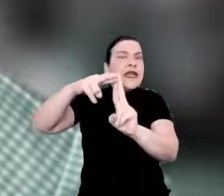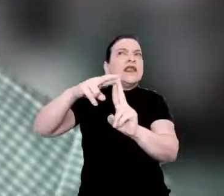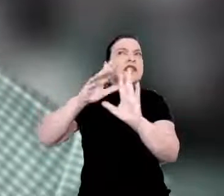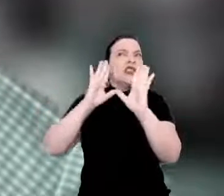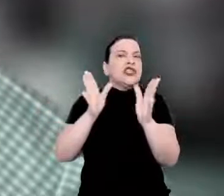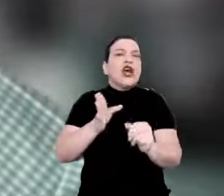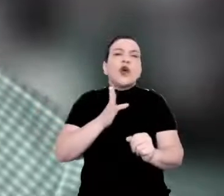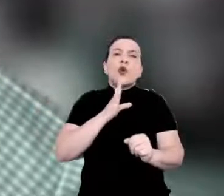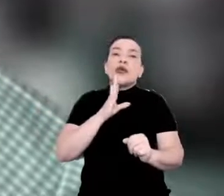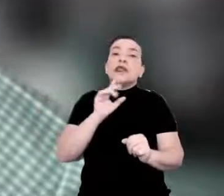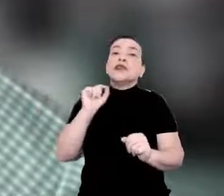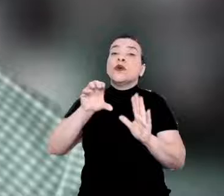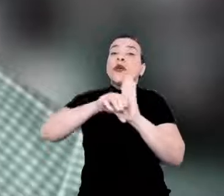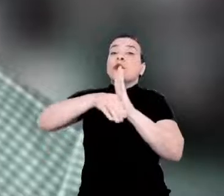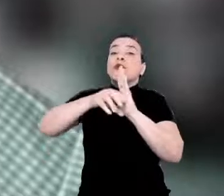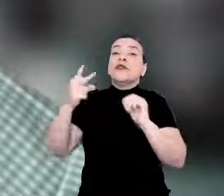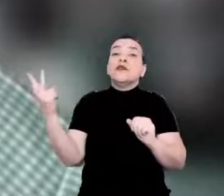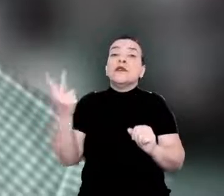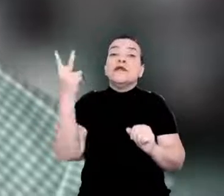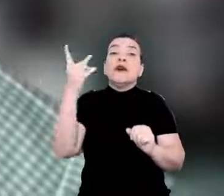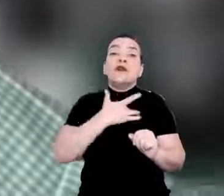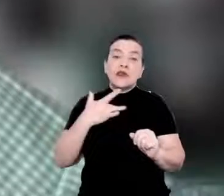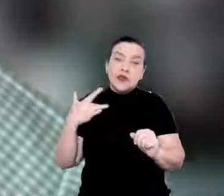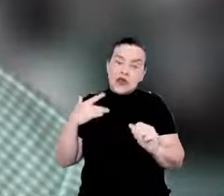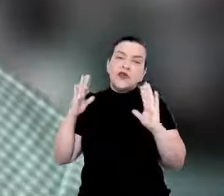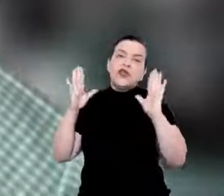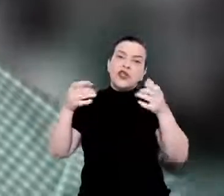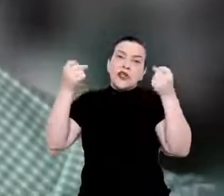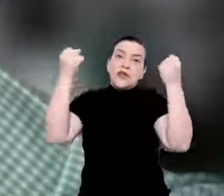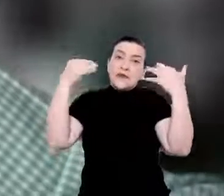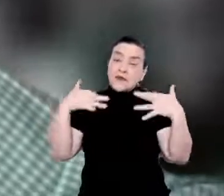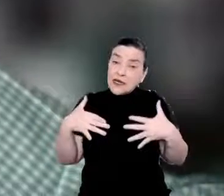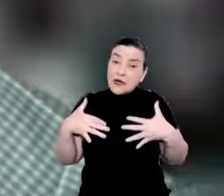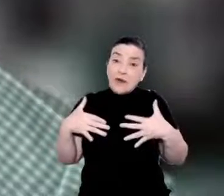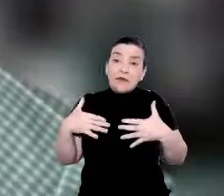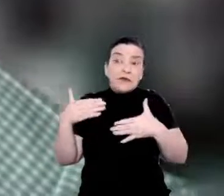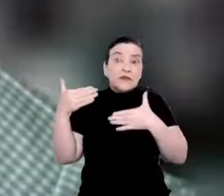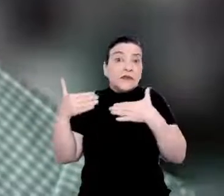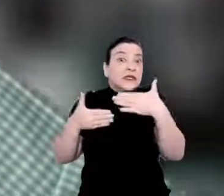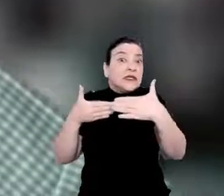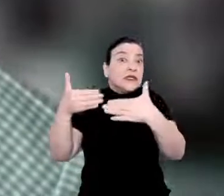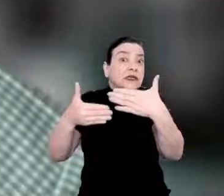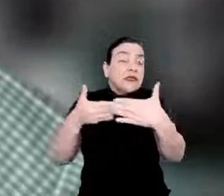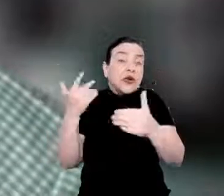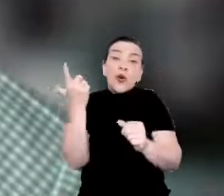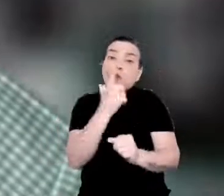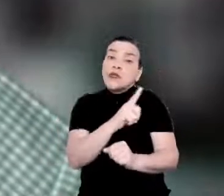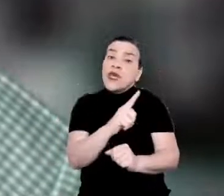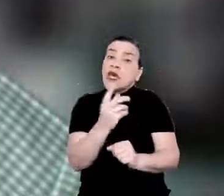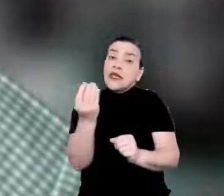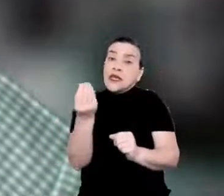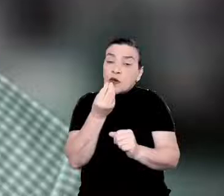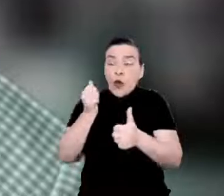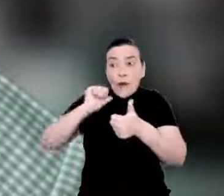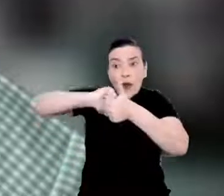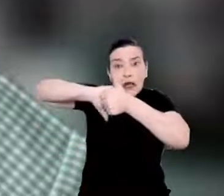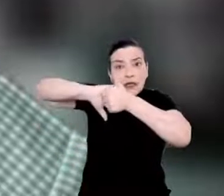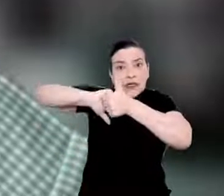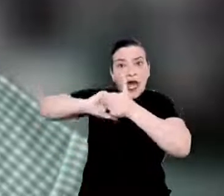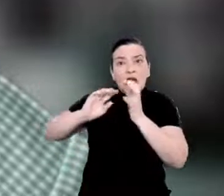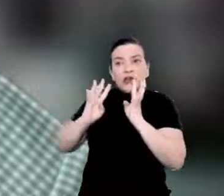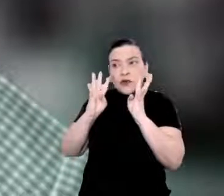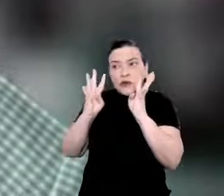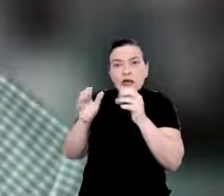de valor e saúde, que já foi citado aqui. Isso é resultante no numerador da qualidade do cuidado, mais os